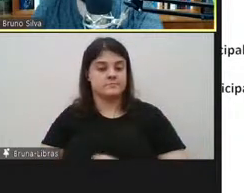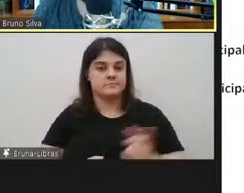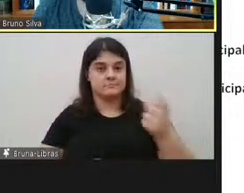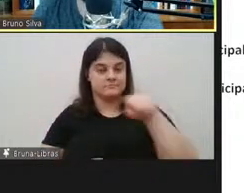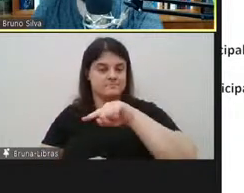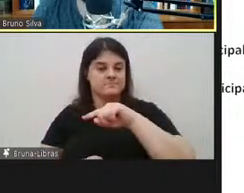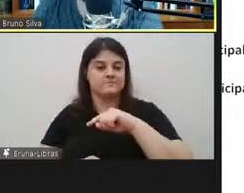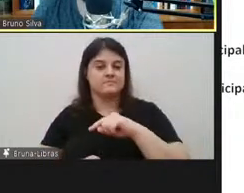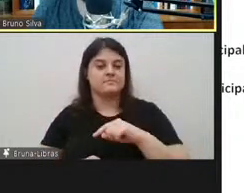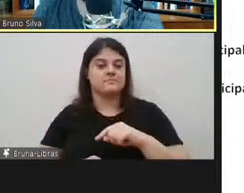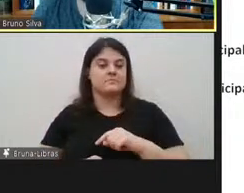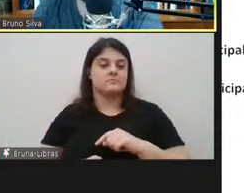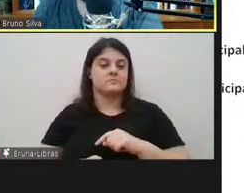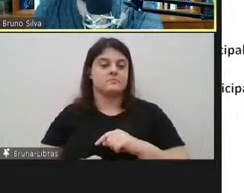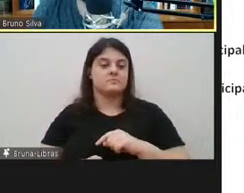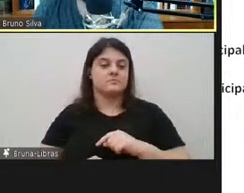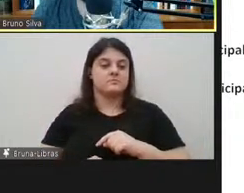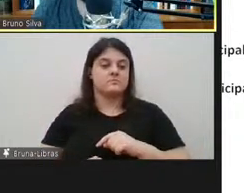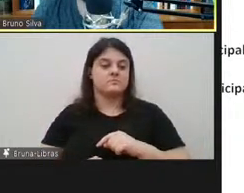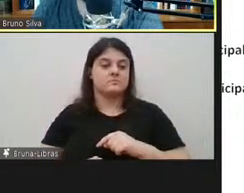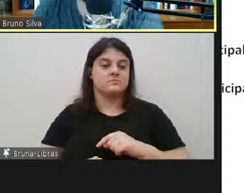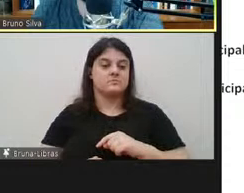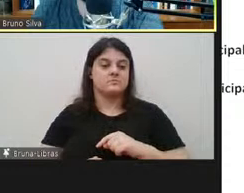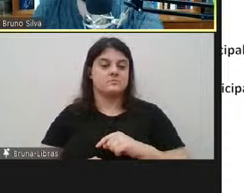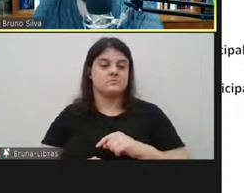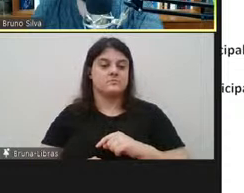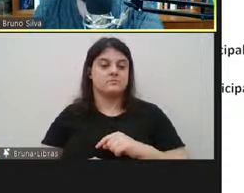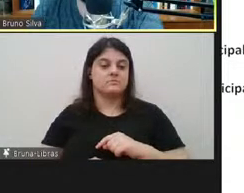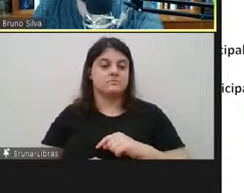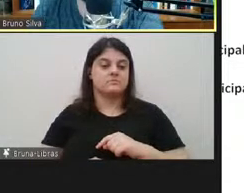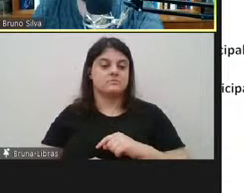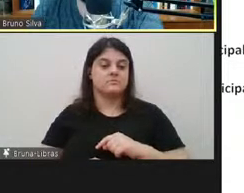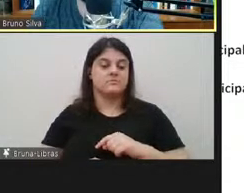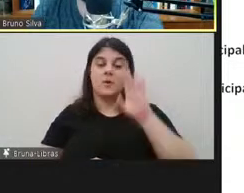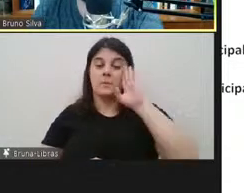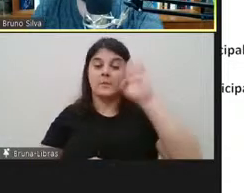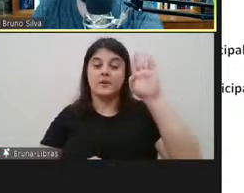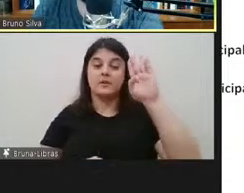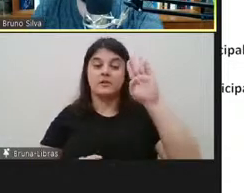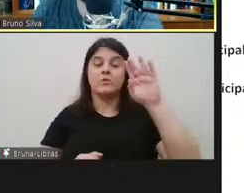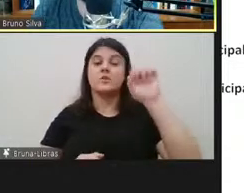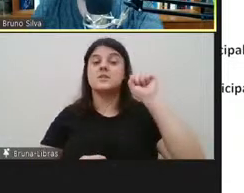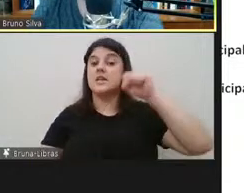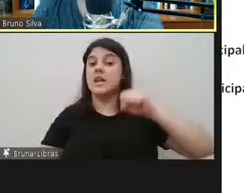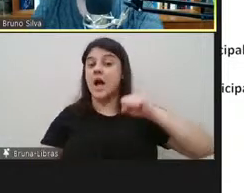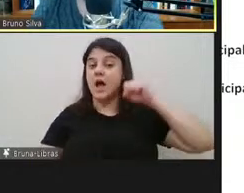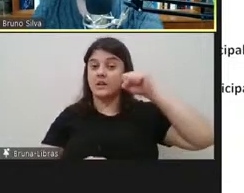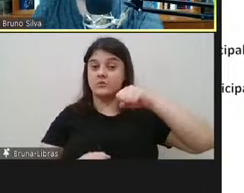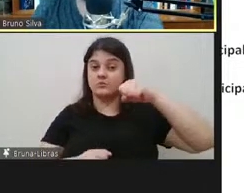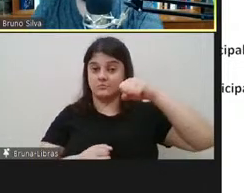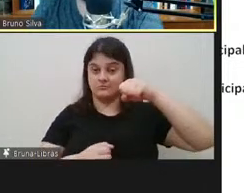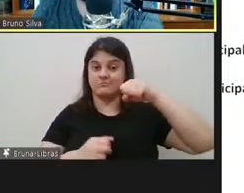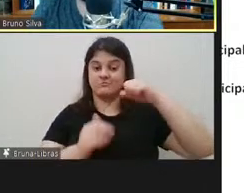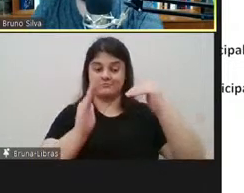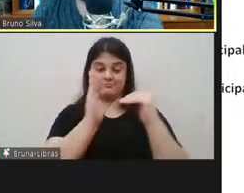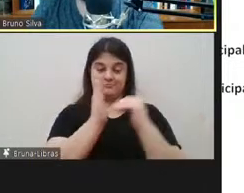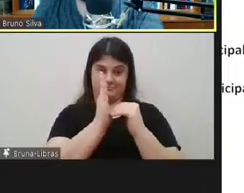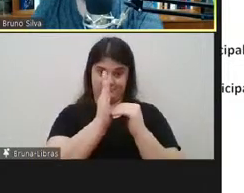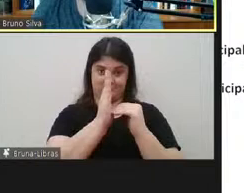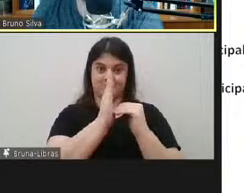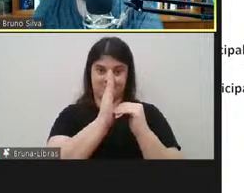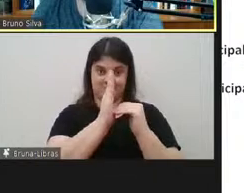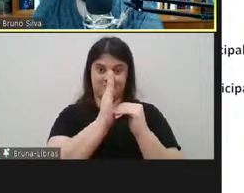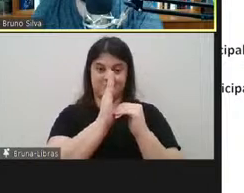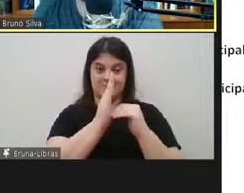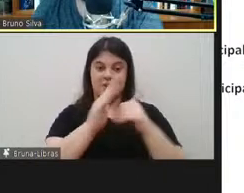em qual parte do Legislativo Nacional Brasileiro né Principalmente aqui no senado né Senado